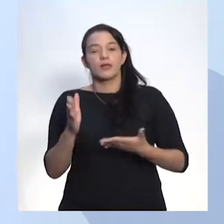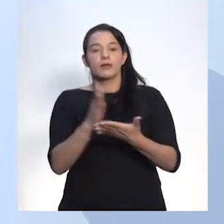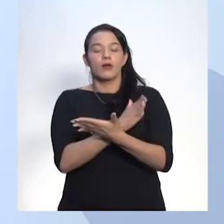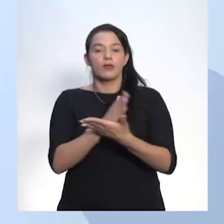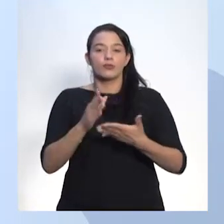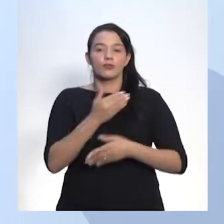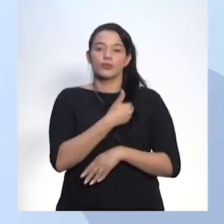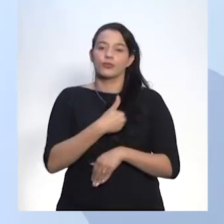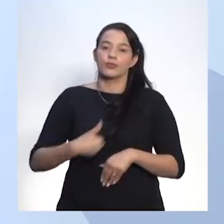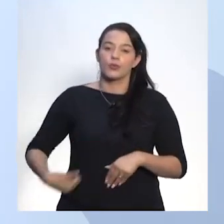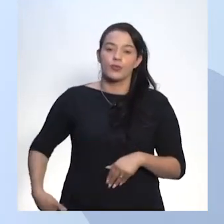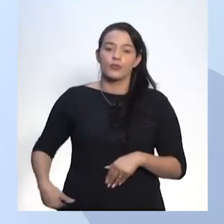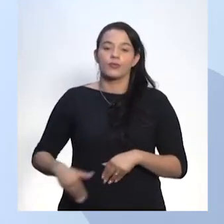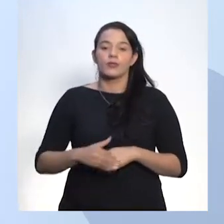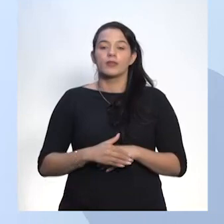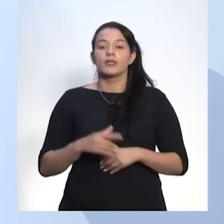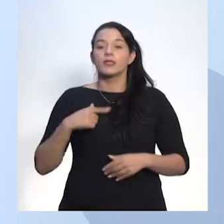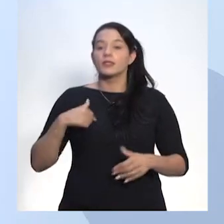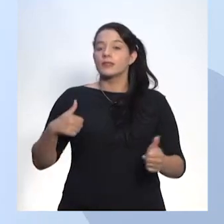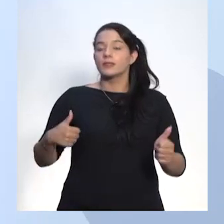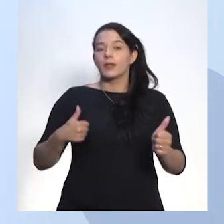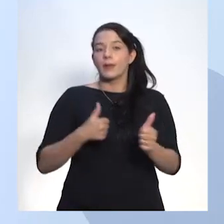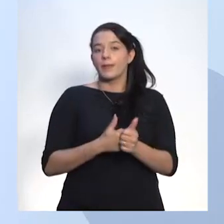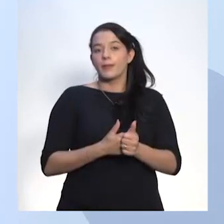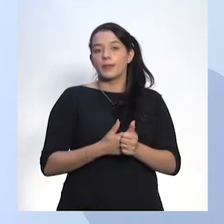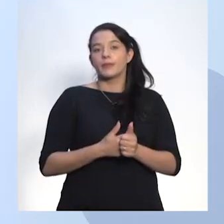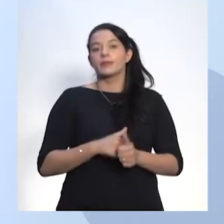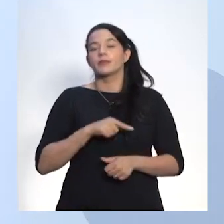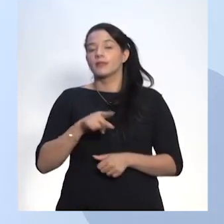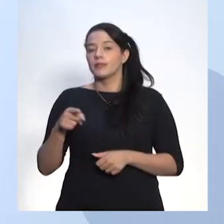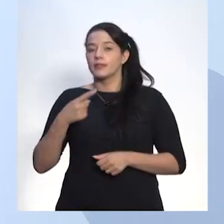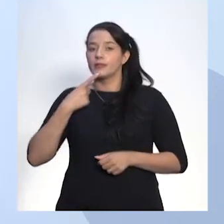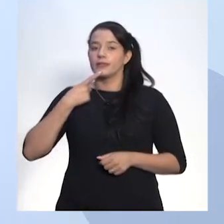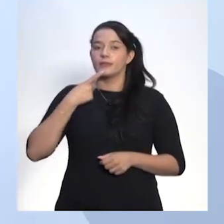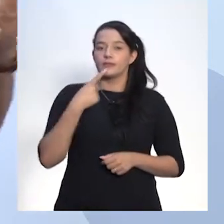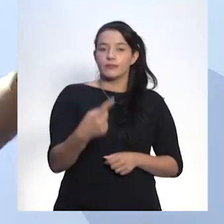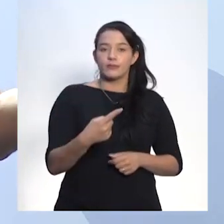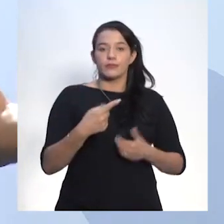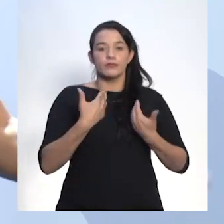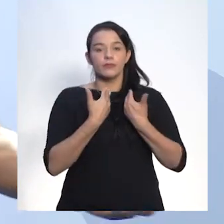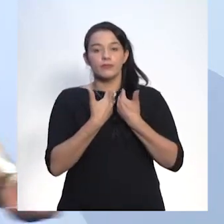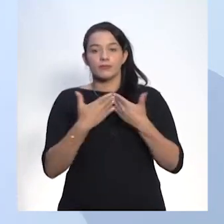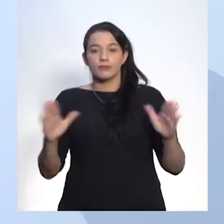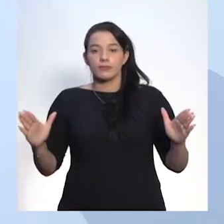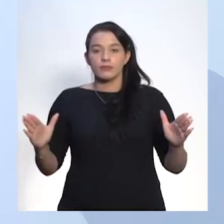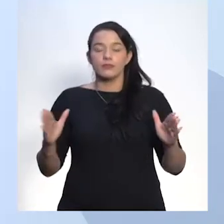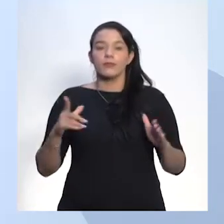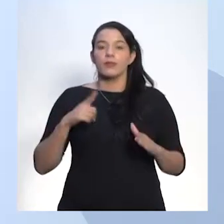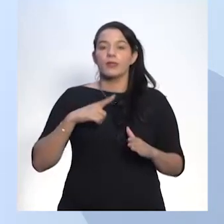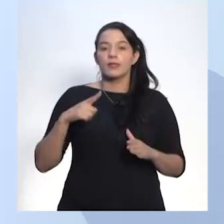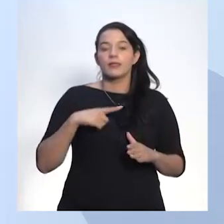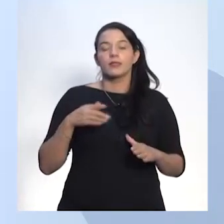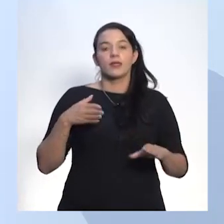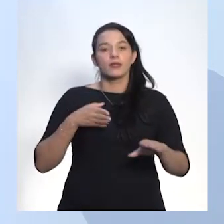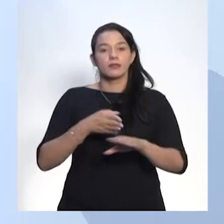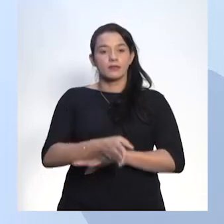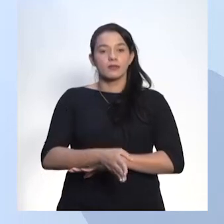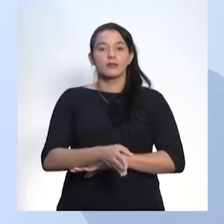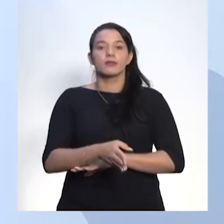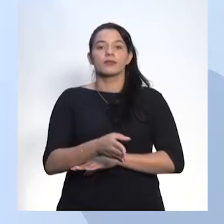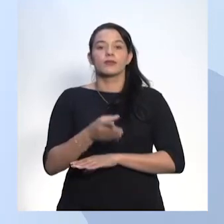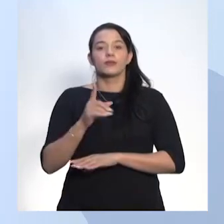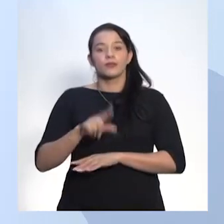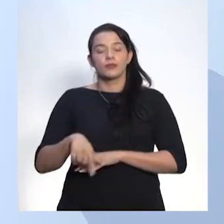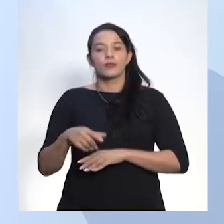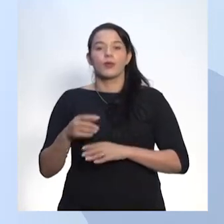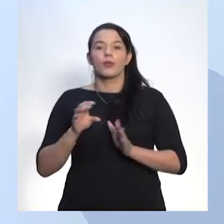governos, eles estão próximos, eles propõem a abertura e a entrada do